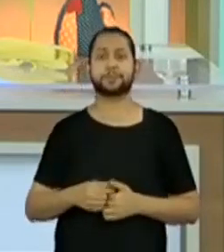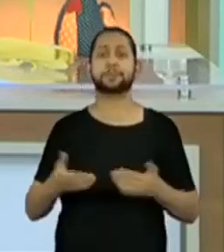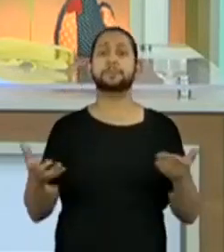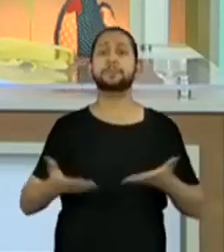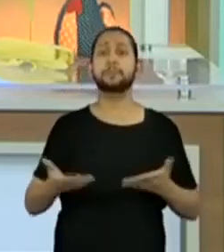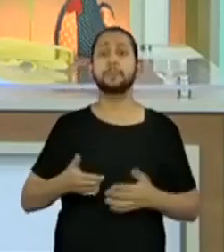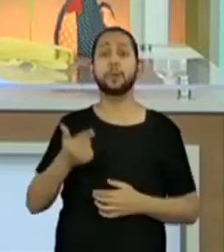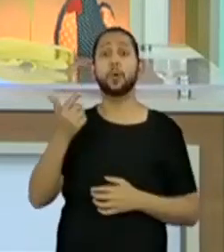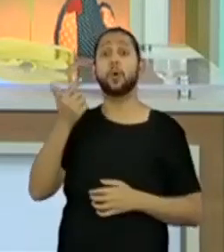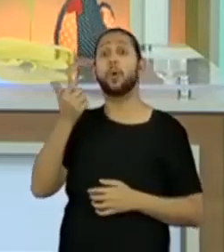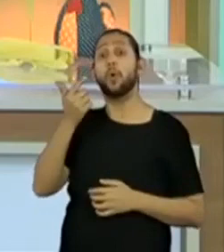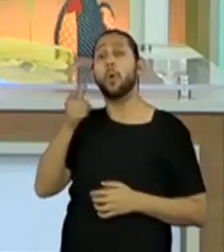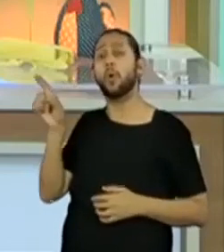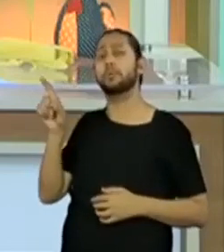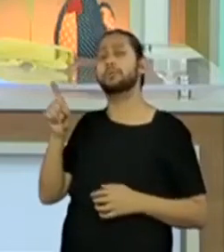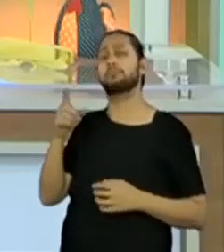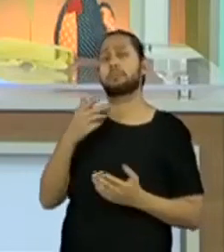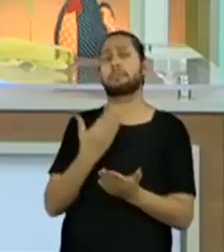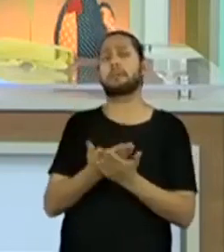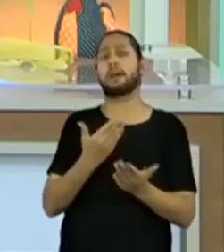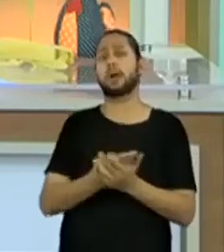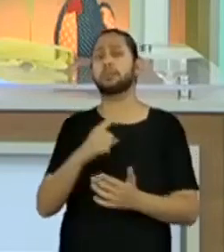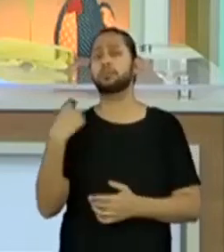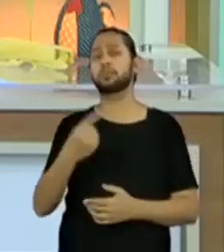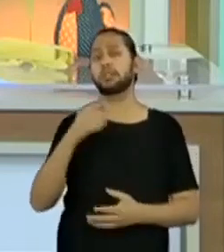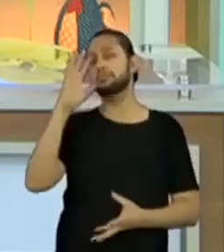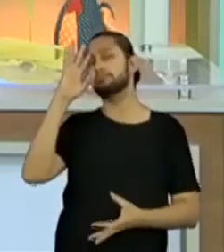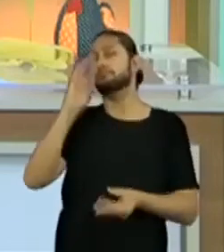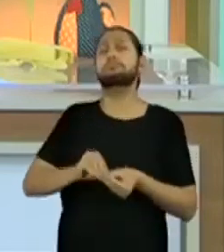as nossas conclusões dessa aula.